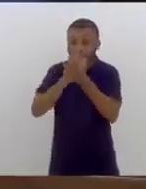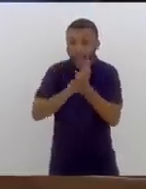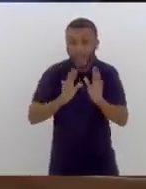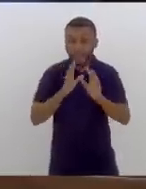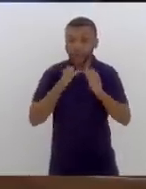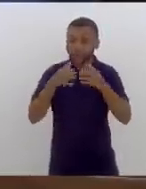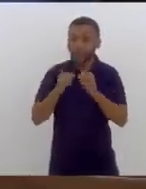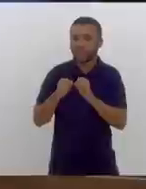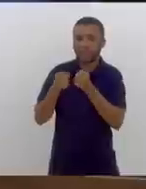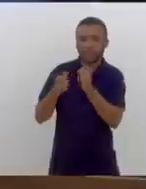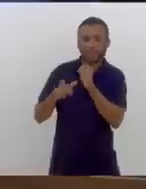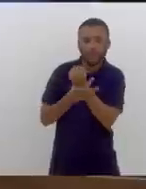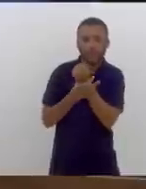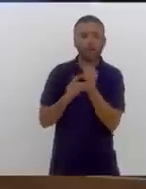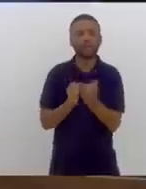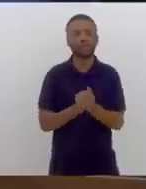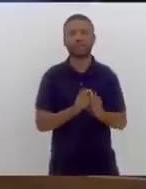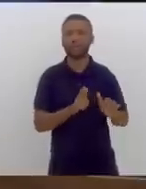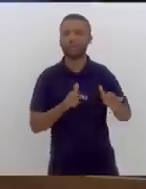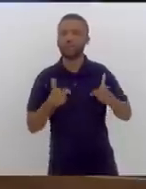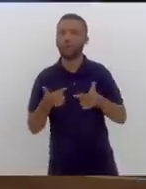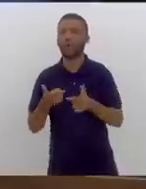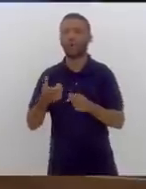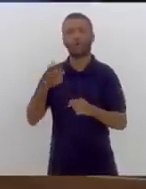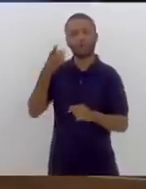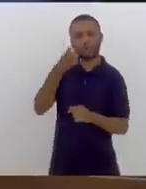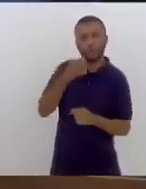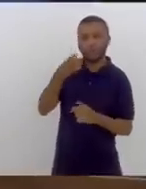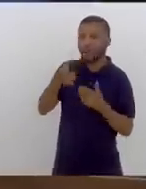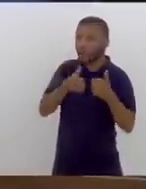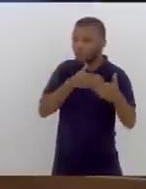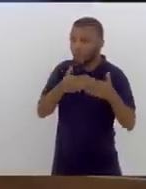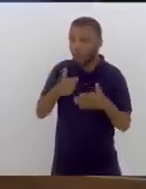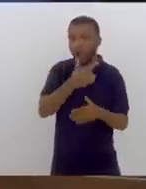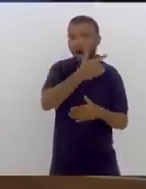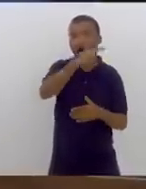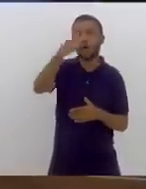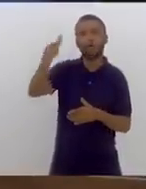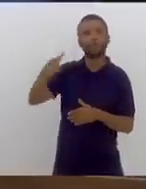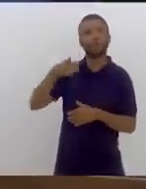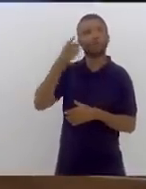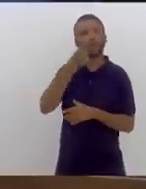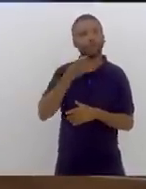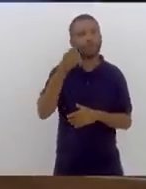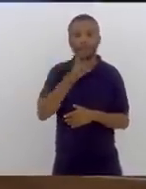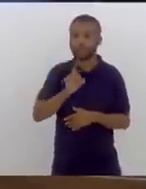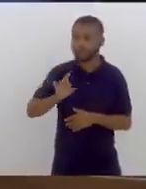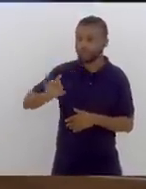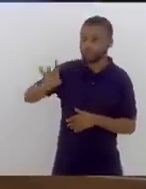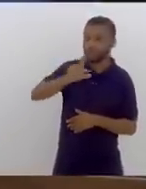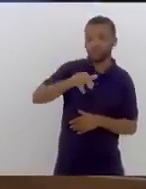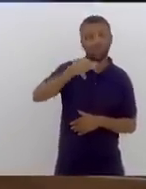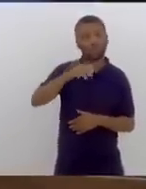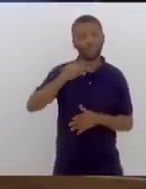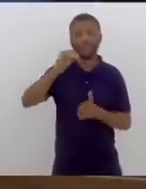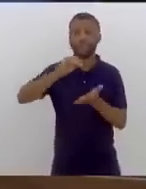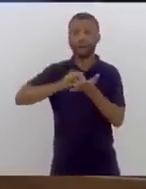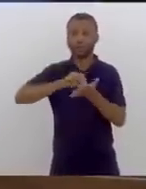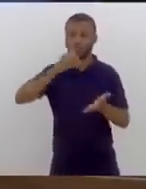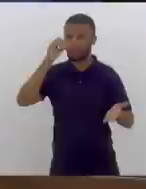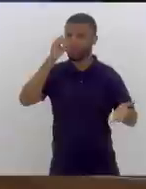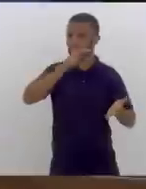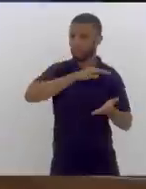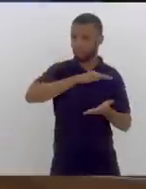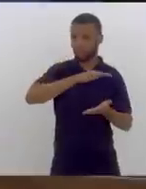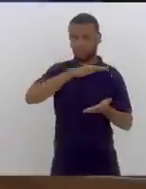comissão de segurança nem da frente parlamentar ou de qualquer outro Deputado individualmente jamais faltou respeito